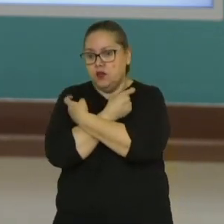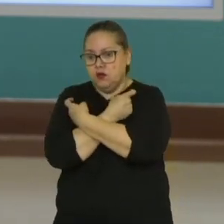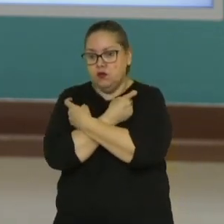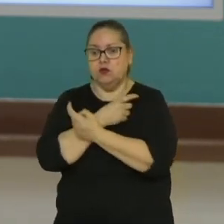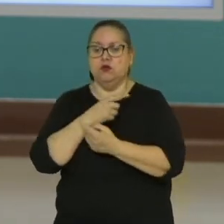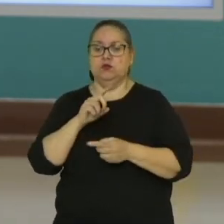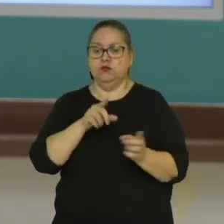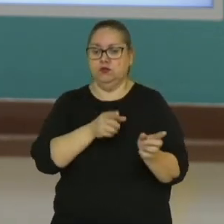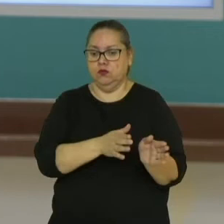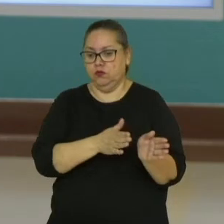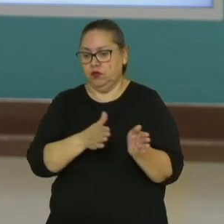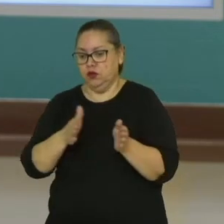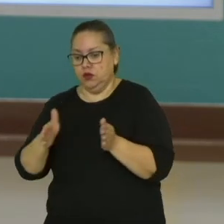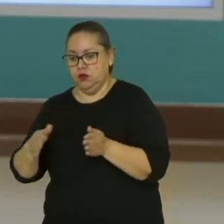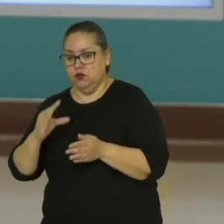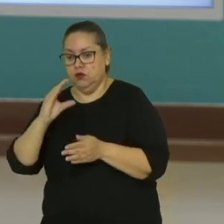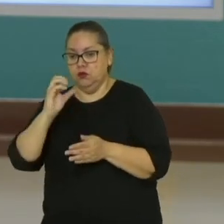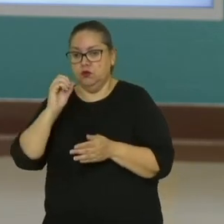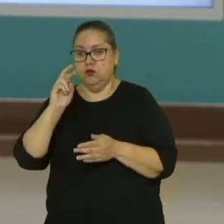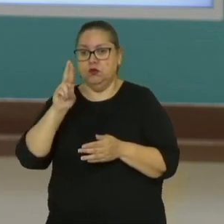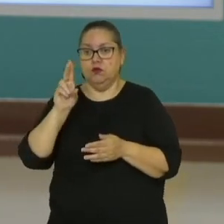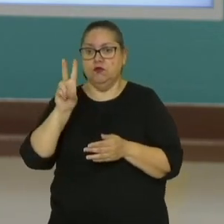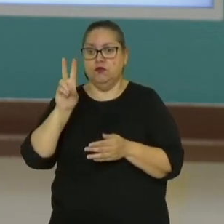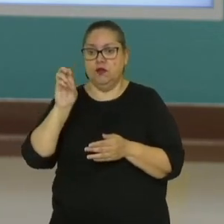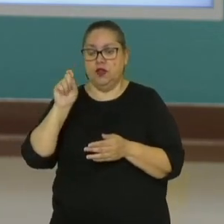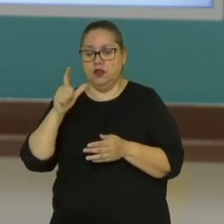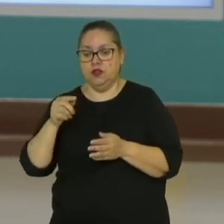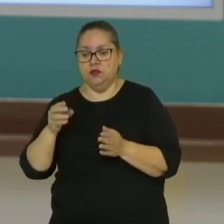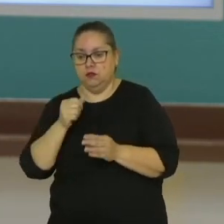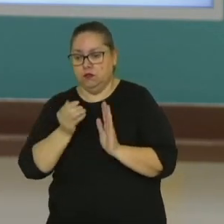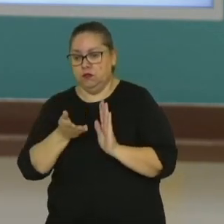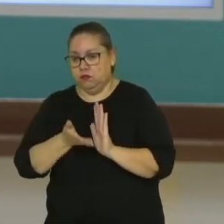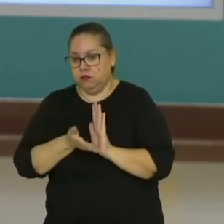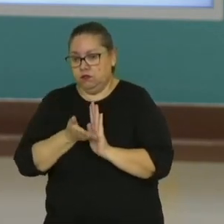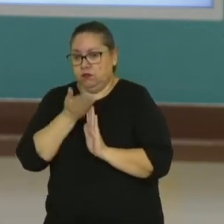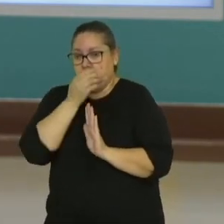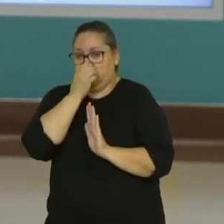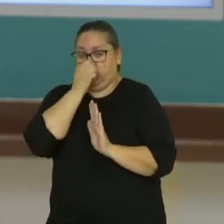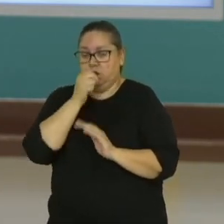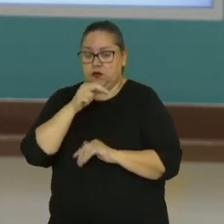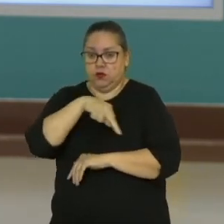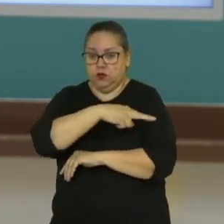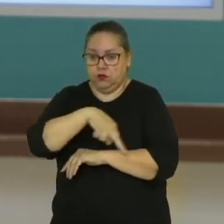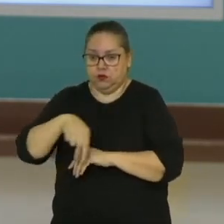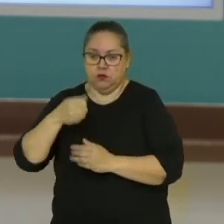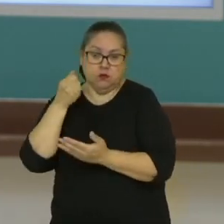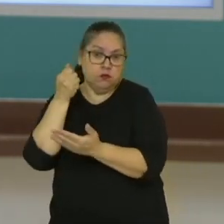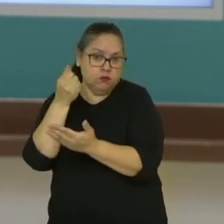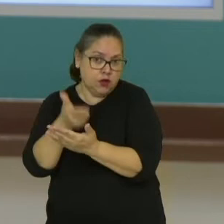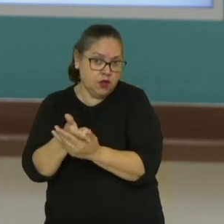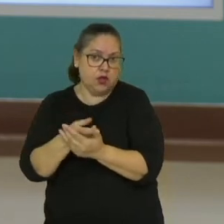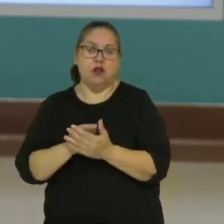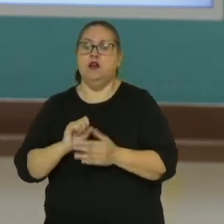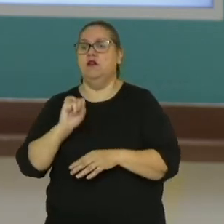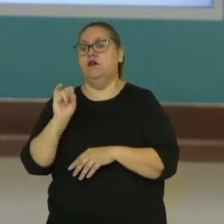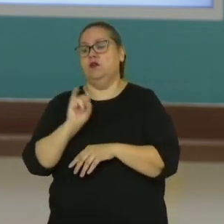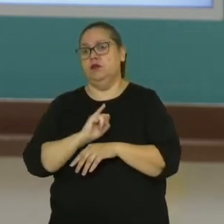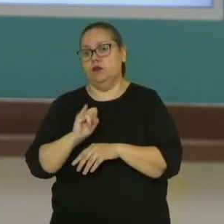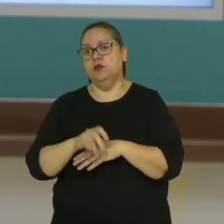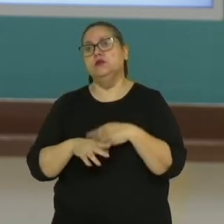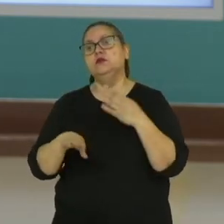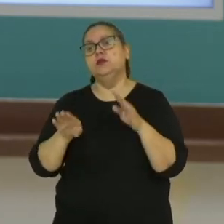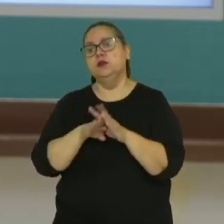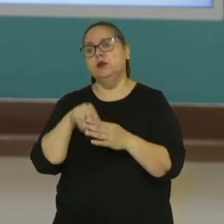da corveia, né, no período das cheias do rio Nilo. Pode ser que provavelmente pagava-se impostos e pode ser que